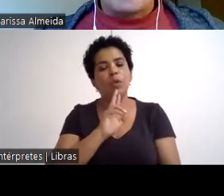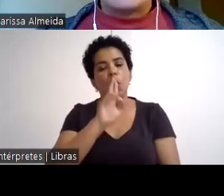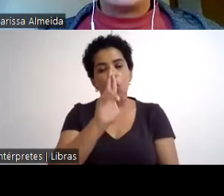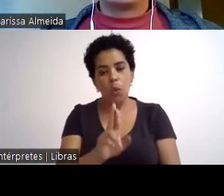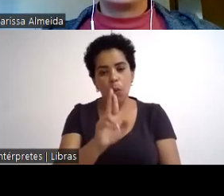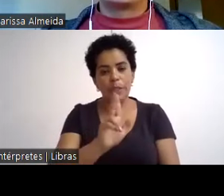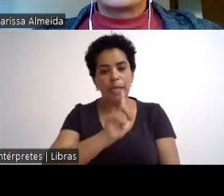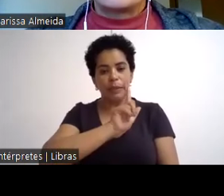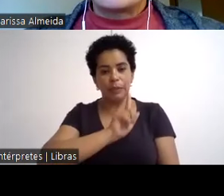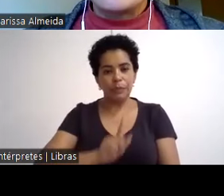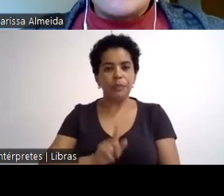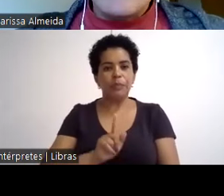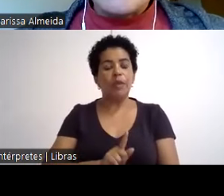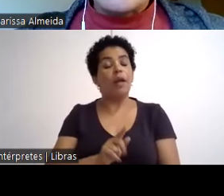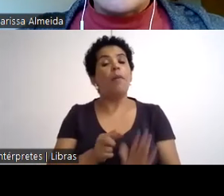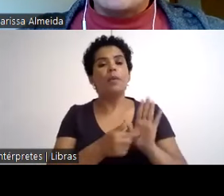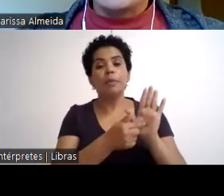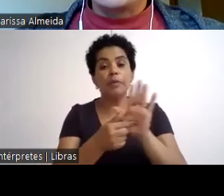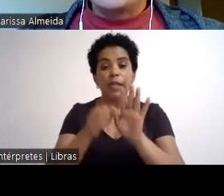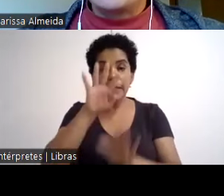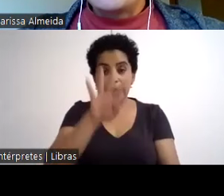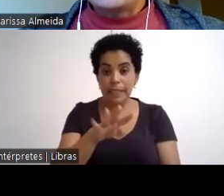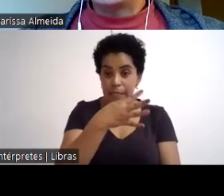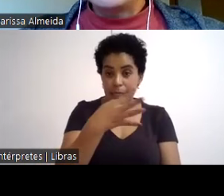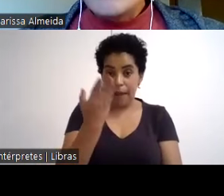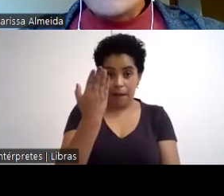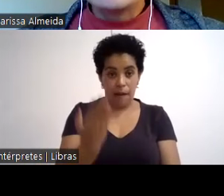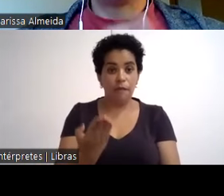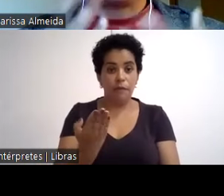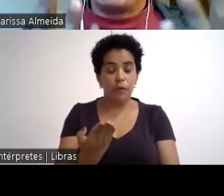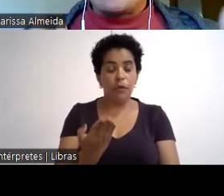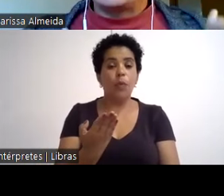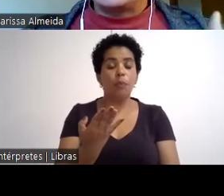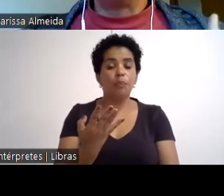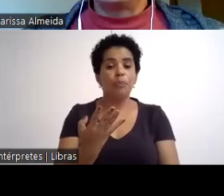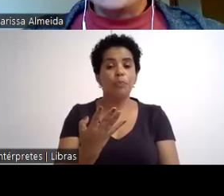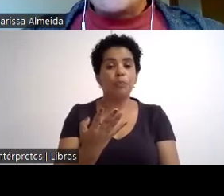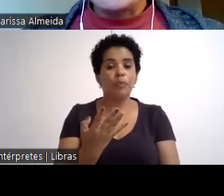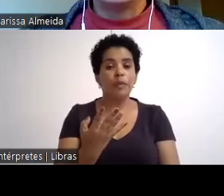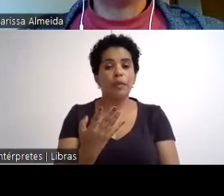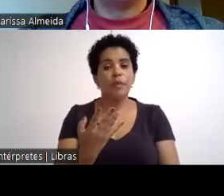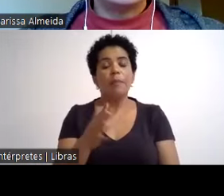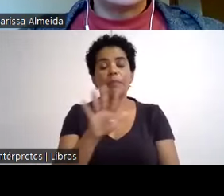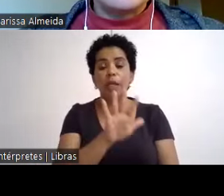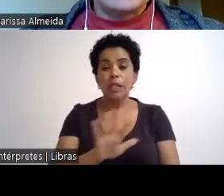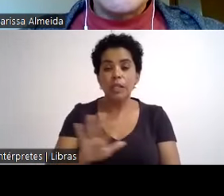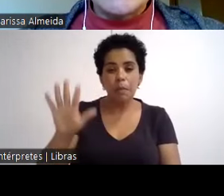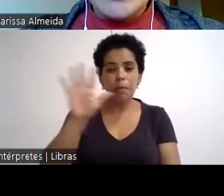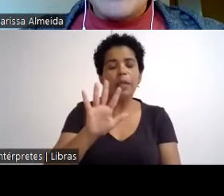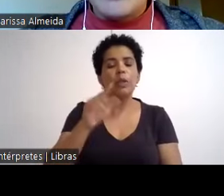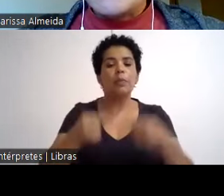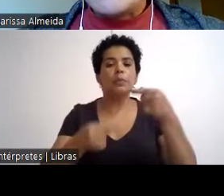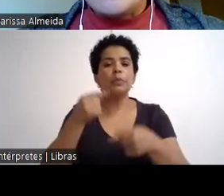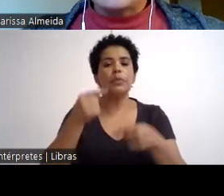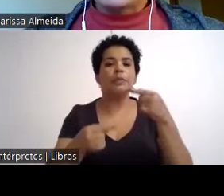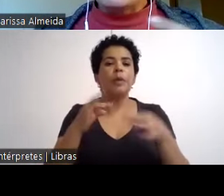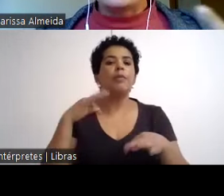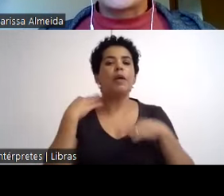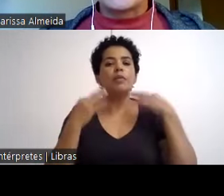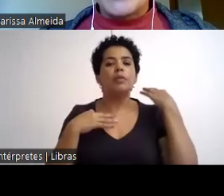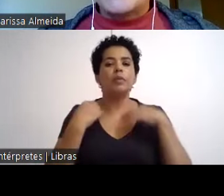governança, eu quis trazer aqui o exemplo do plano, que foi a política pública de turismo criativo do